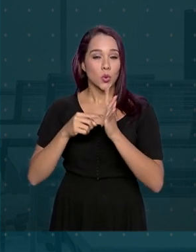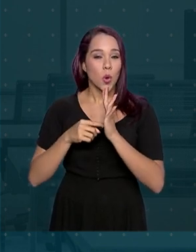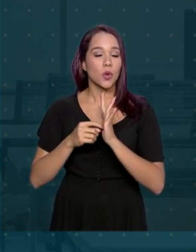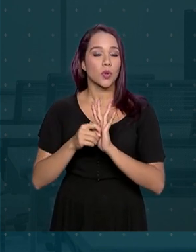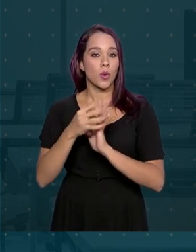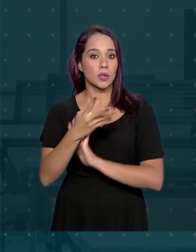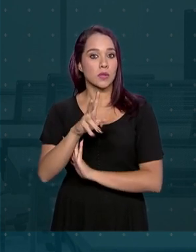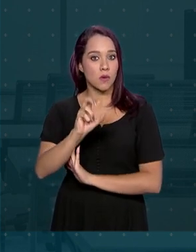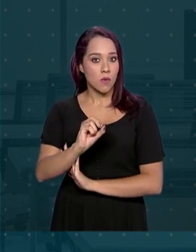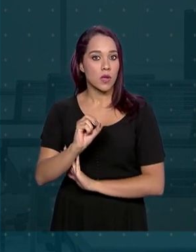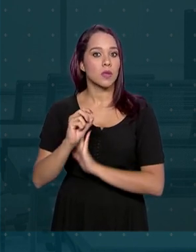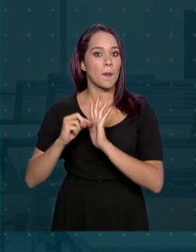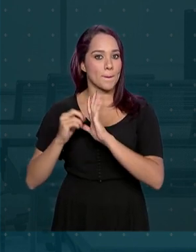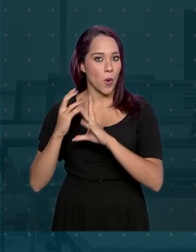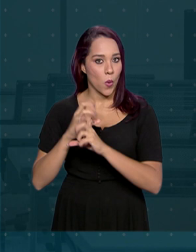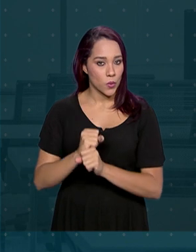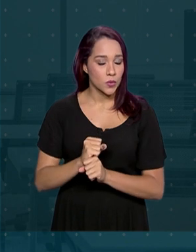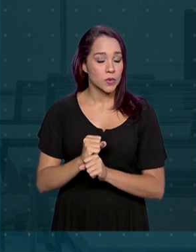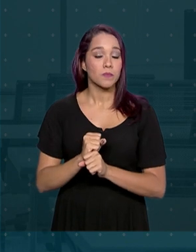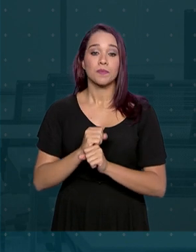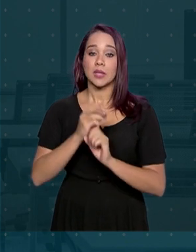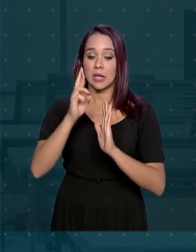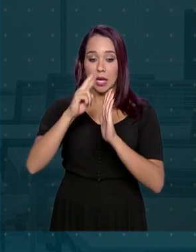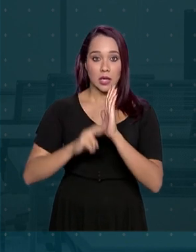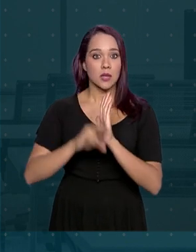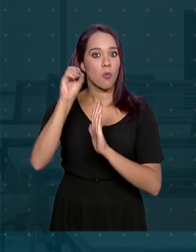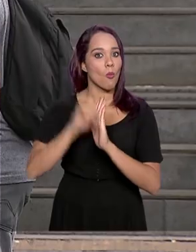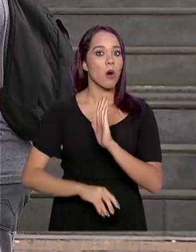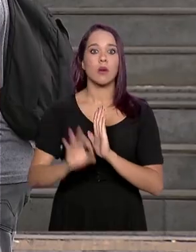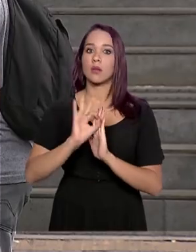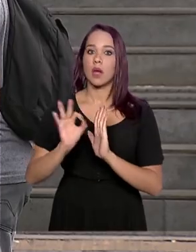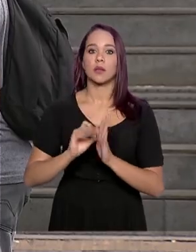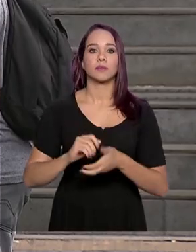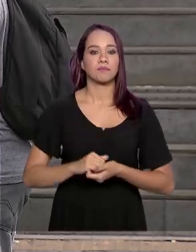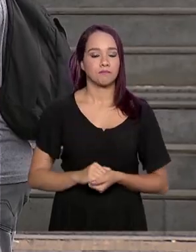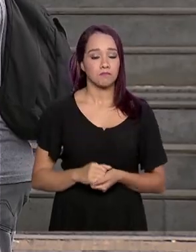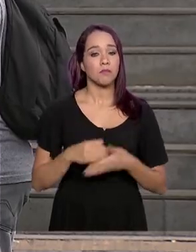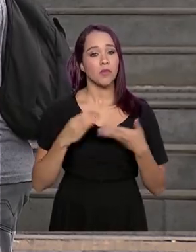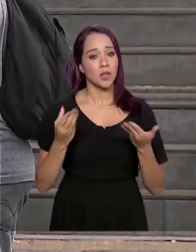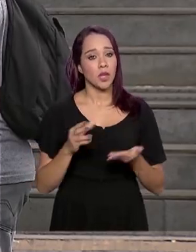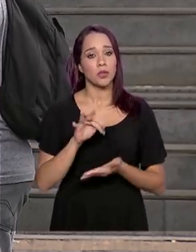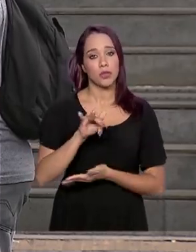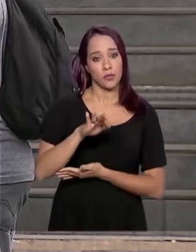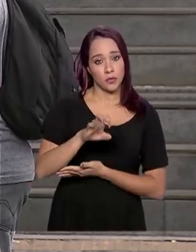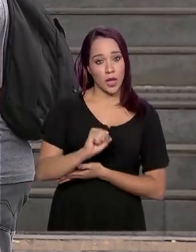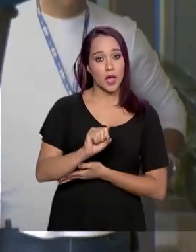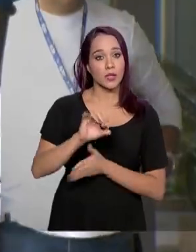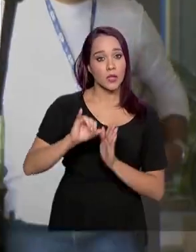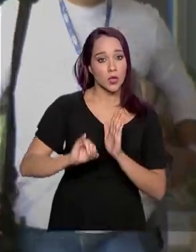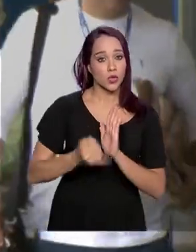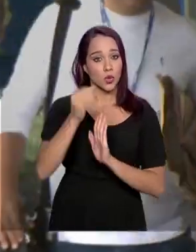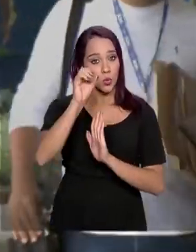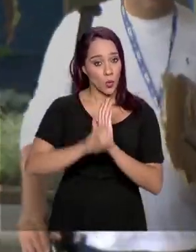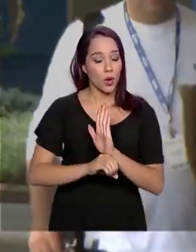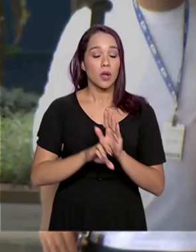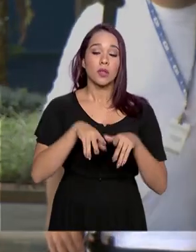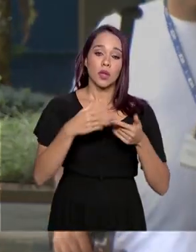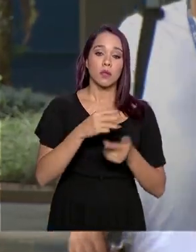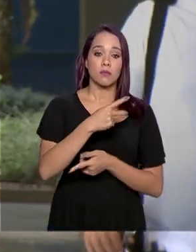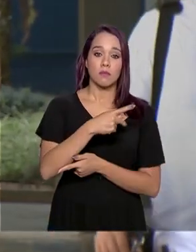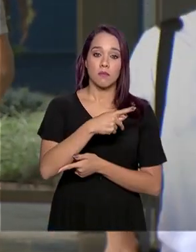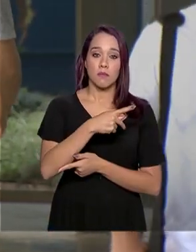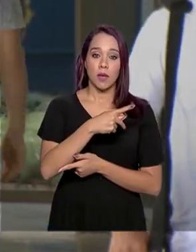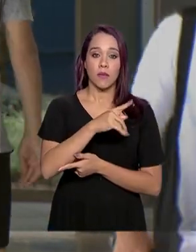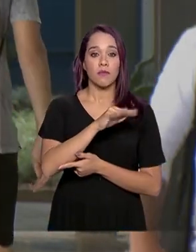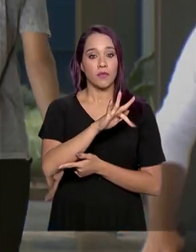pontos no Enem e não ter zerado a redação. Tanto no FIES, juros zero, quanto no PFIES,